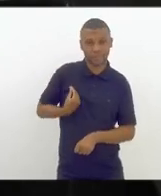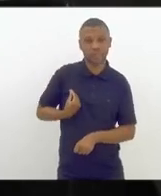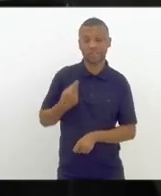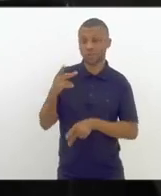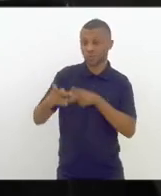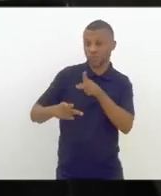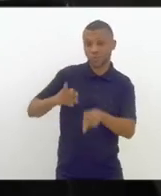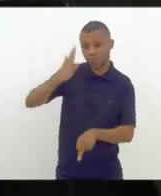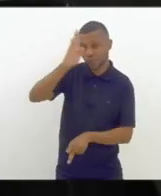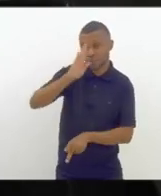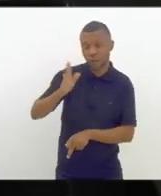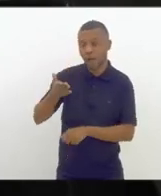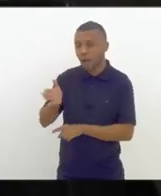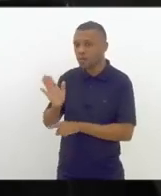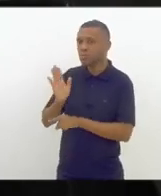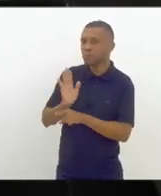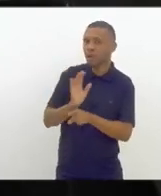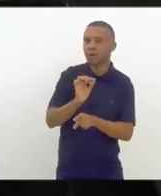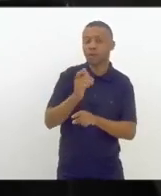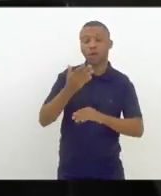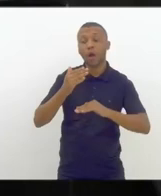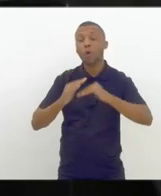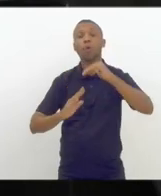favorecer a construção de uma aliança